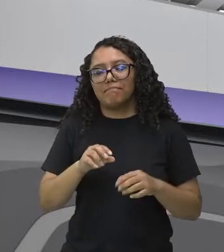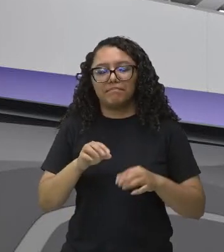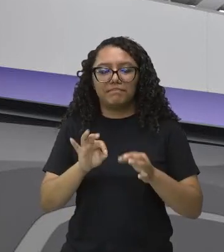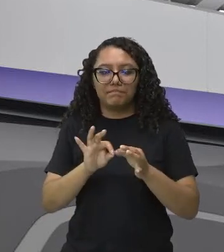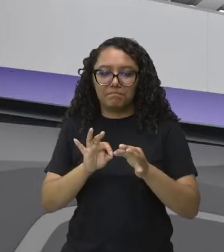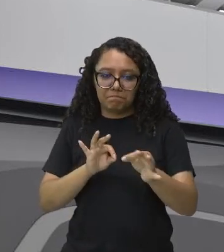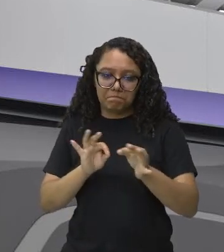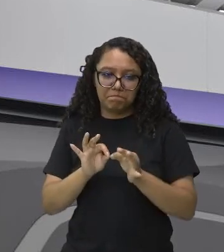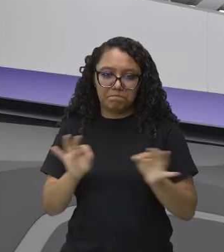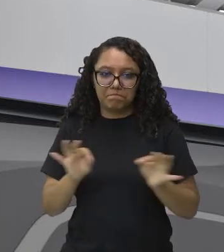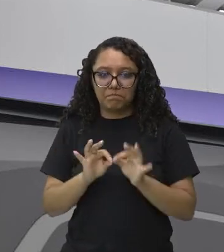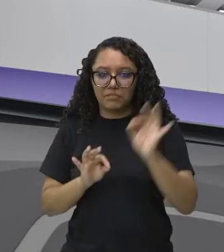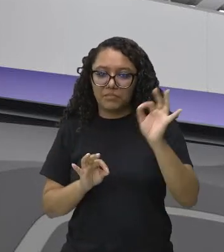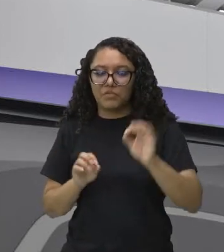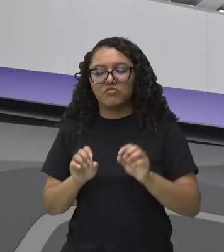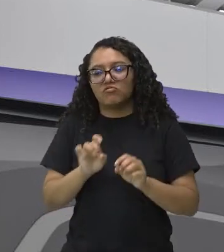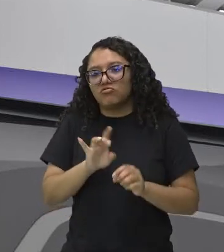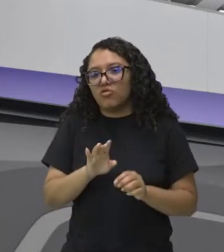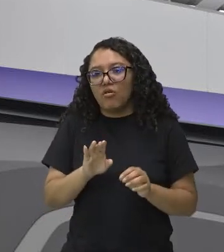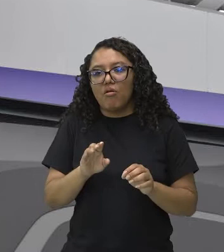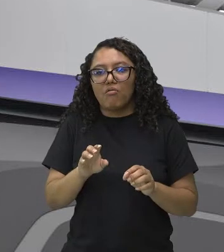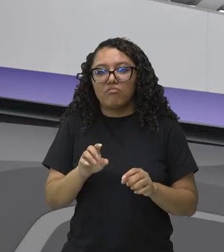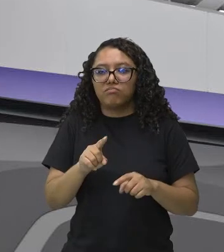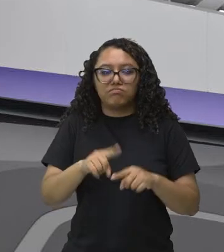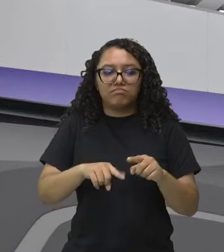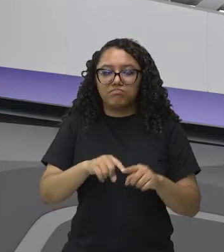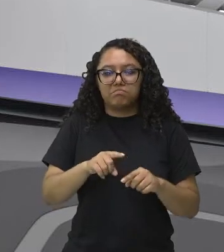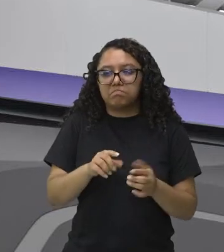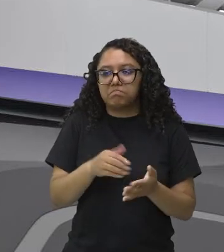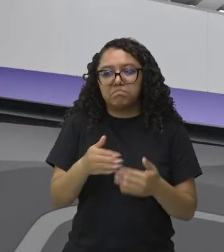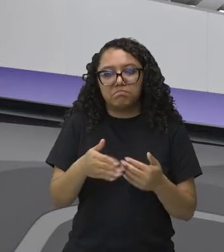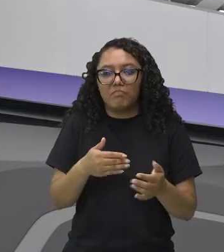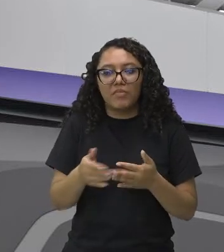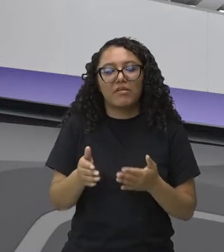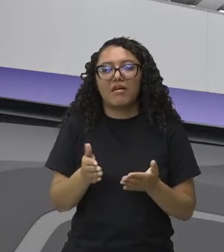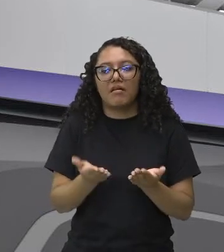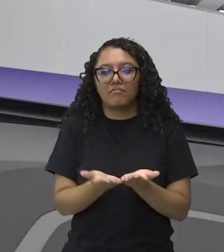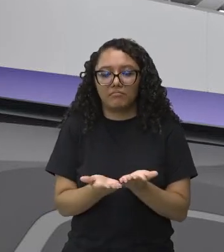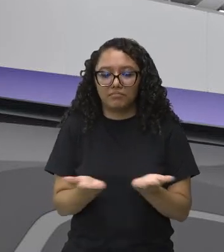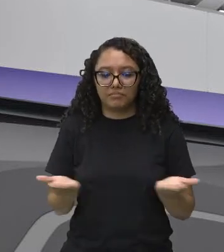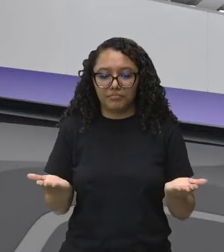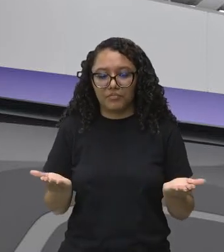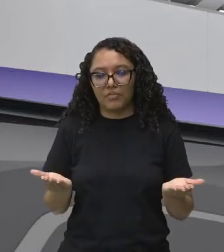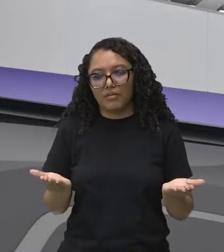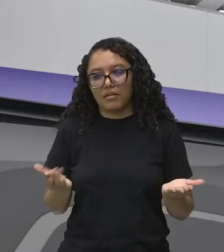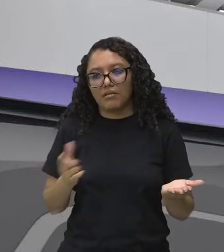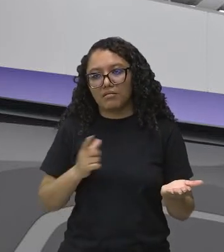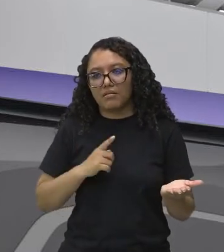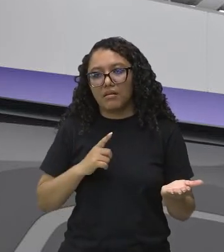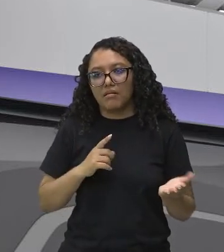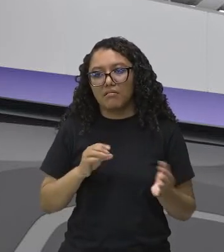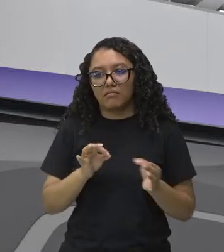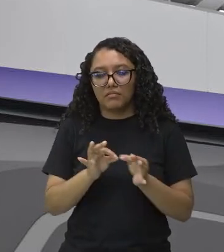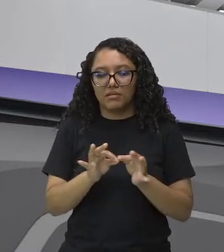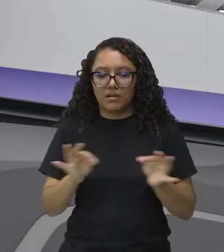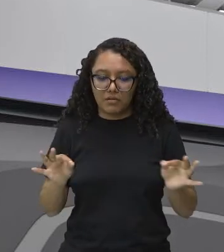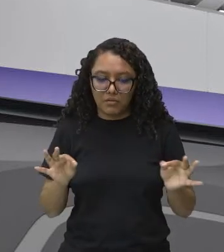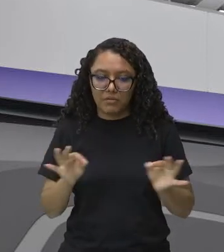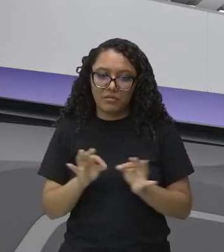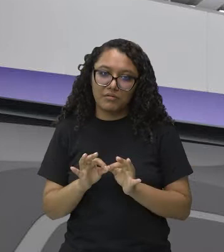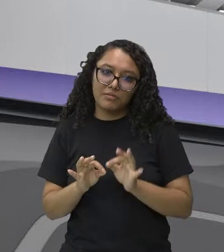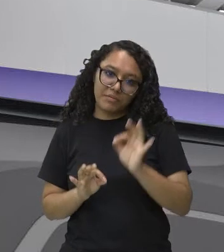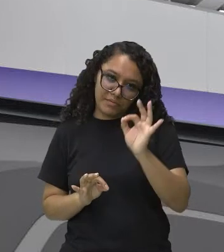Você tem apenas ali um objeto planificado, né, com apenas 2 dimensões. 2 dimensões, uma largura e um